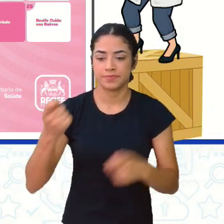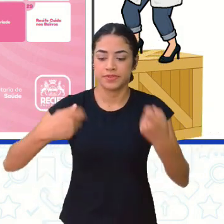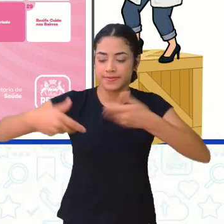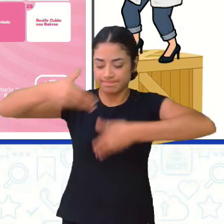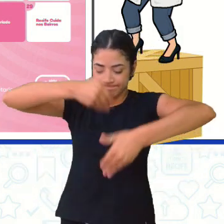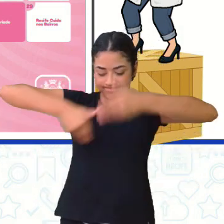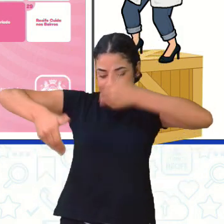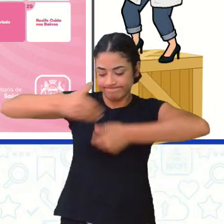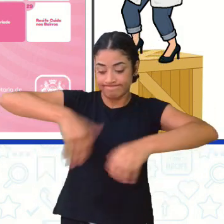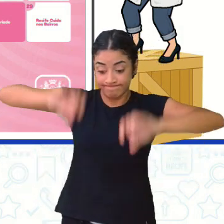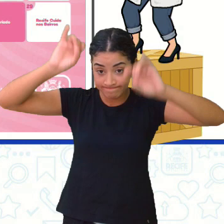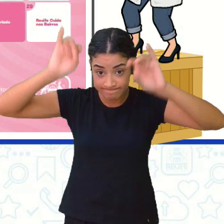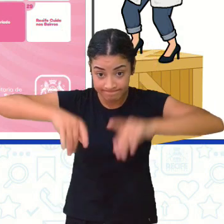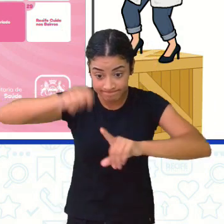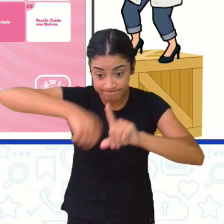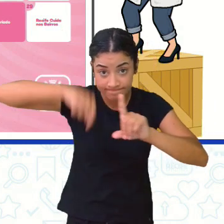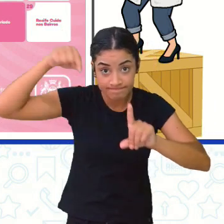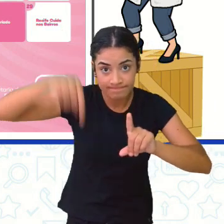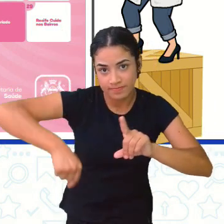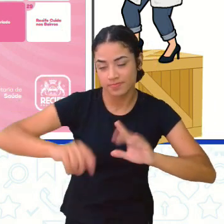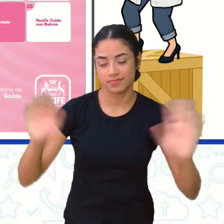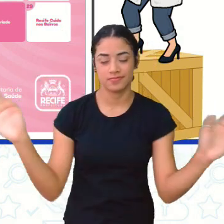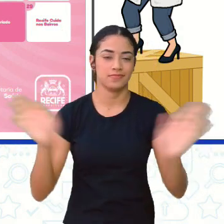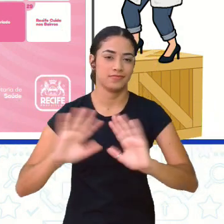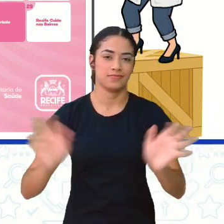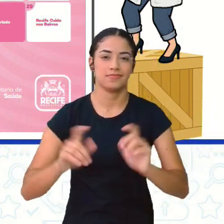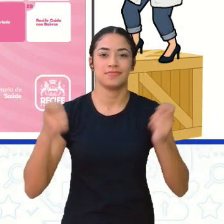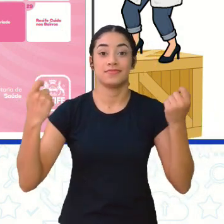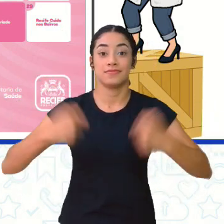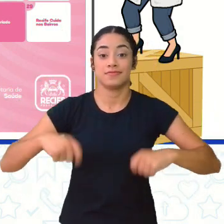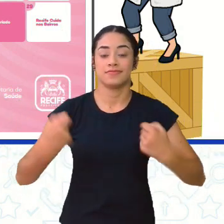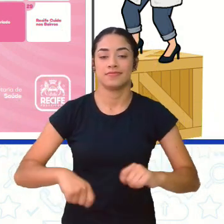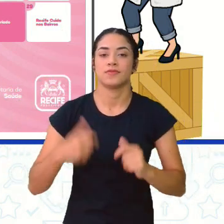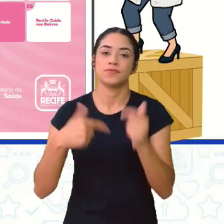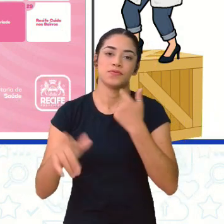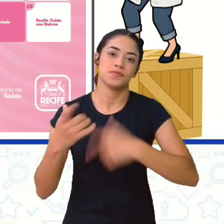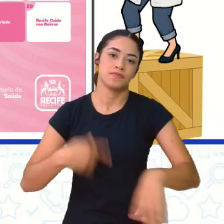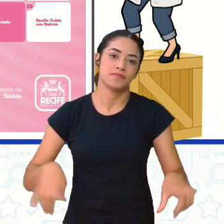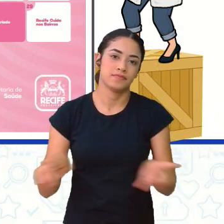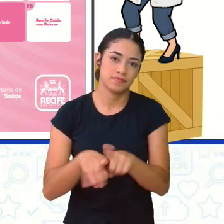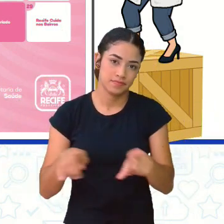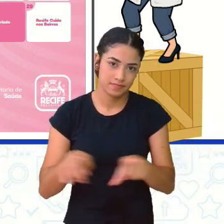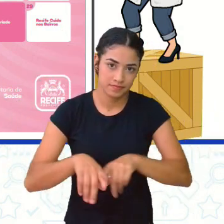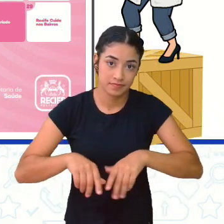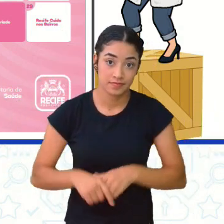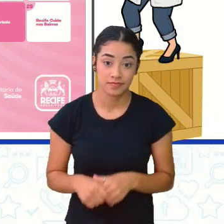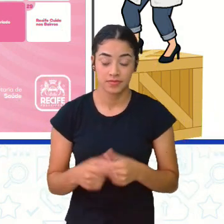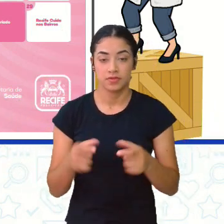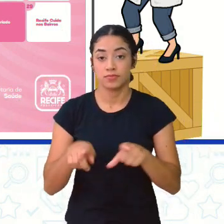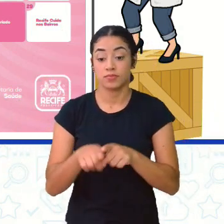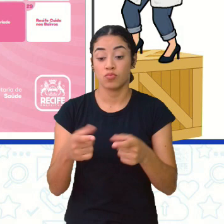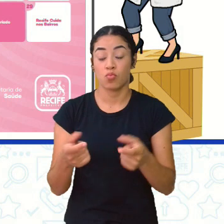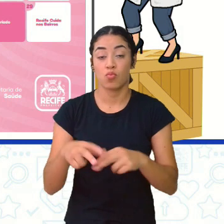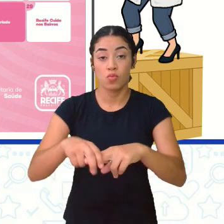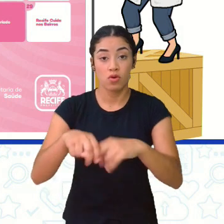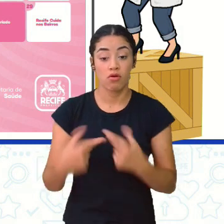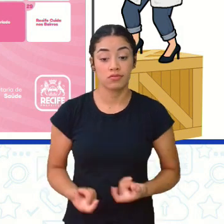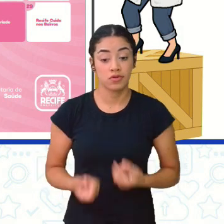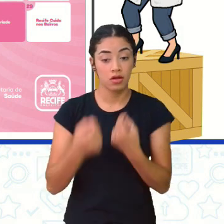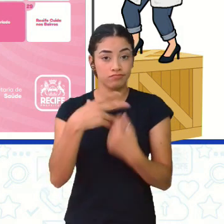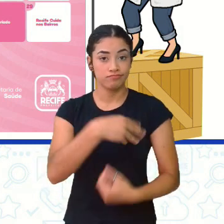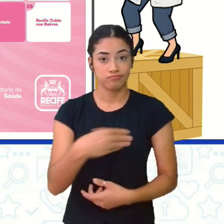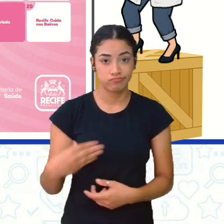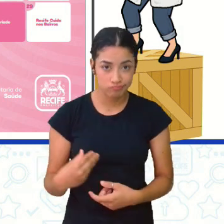cuidado com a mulher. Cuidado aí na questão de combate e prevenção ao câncer de mama, mas também há outros cuidados. Então,